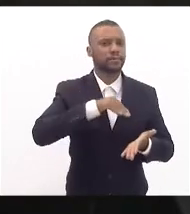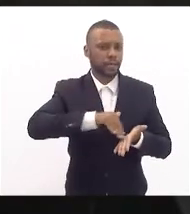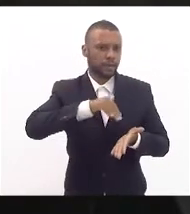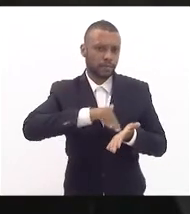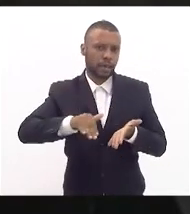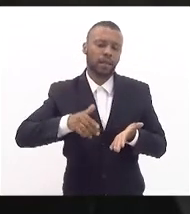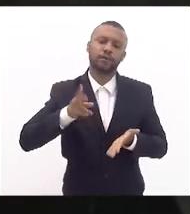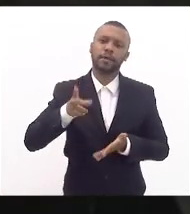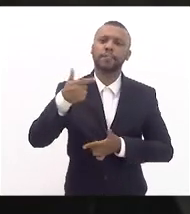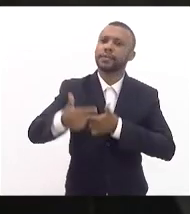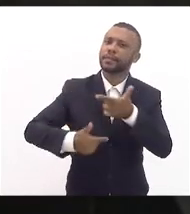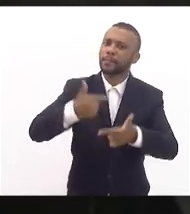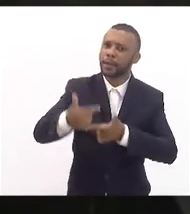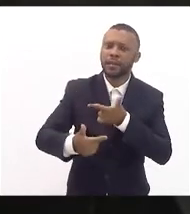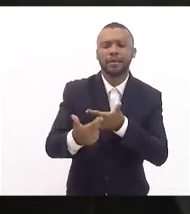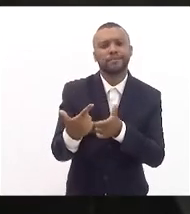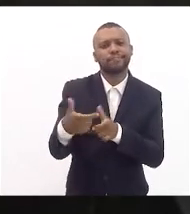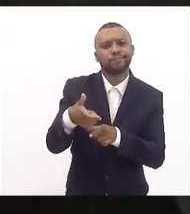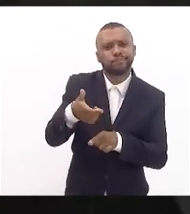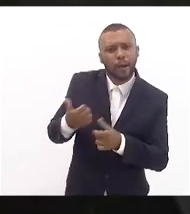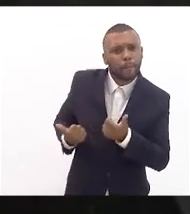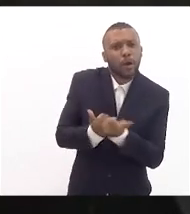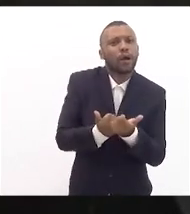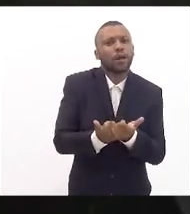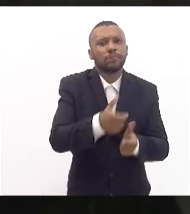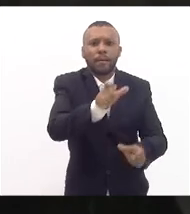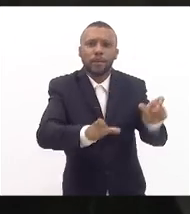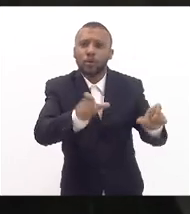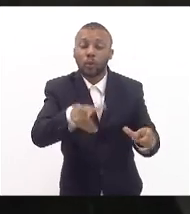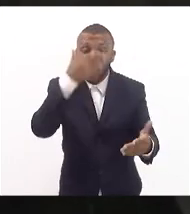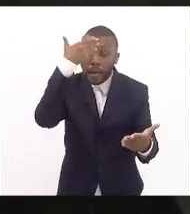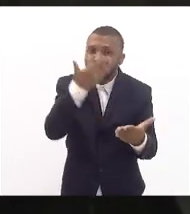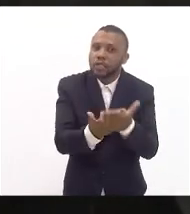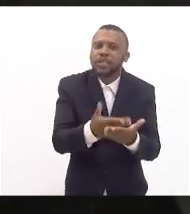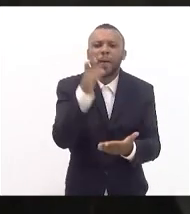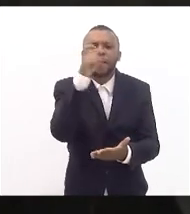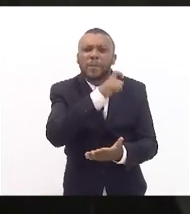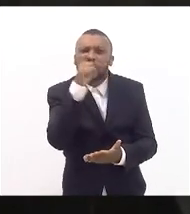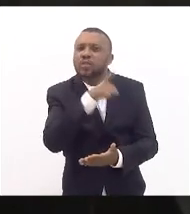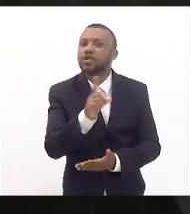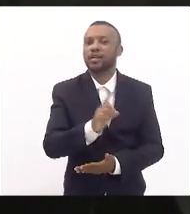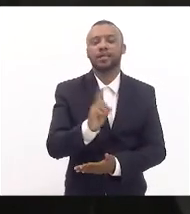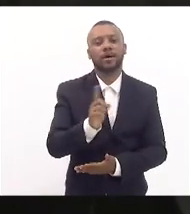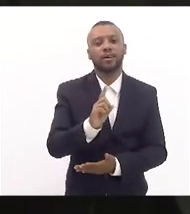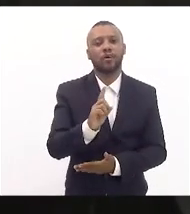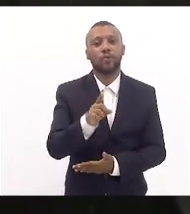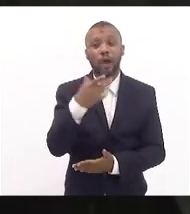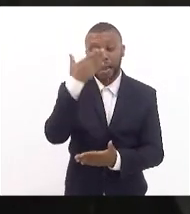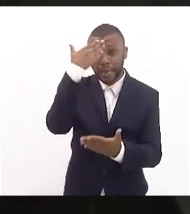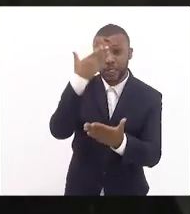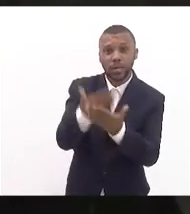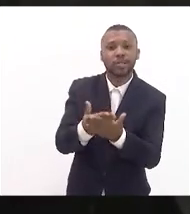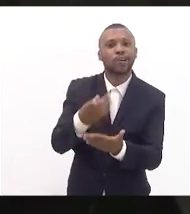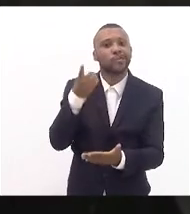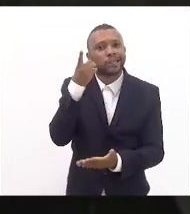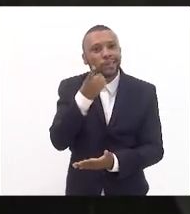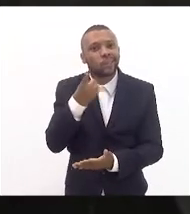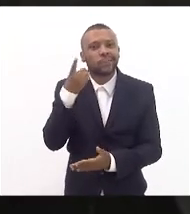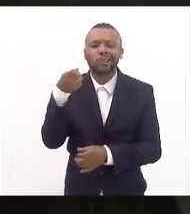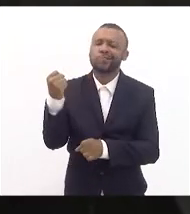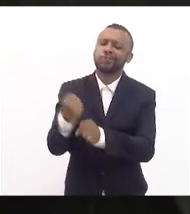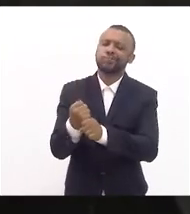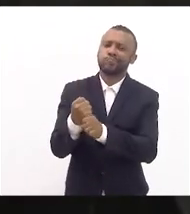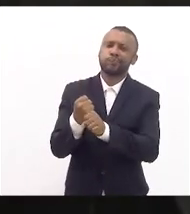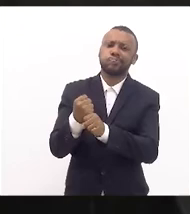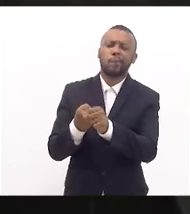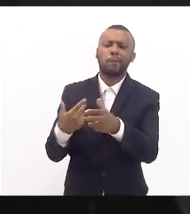por aqueles que mais precisam. Não acredita em mentira. Não acredita naqueles que são deputados há mais